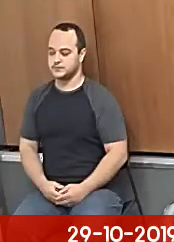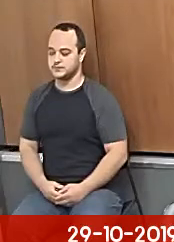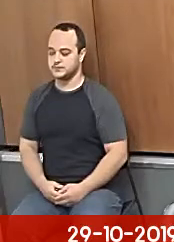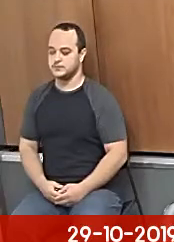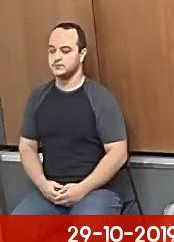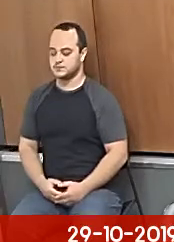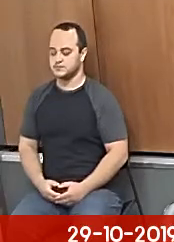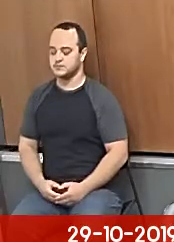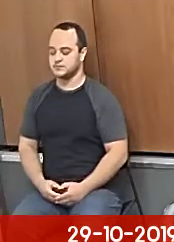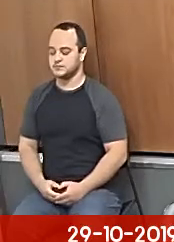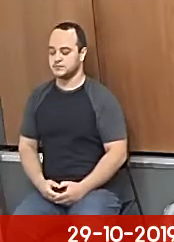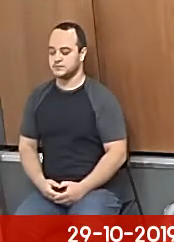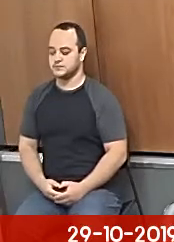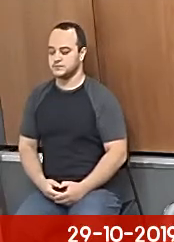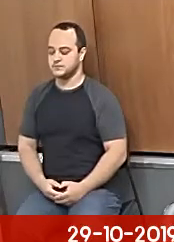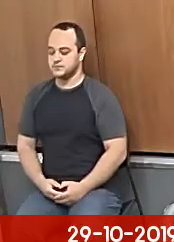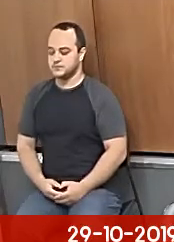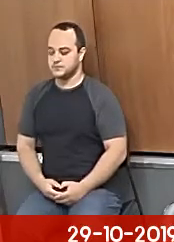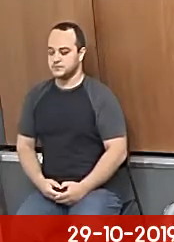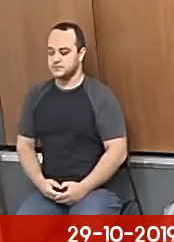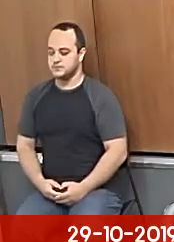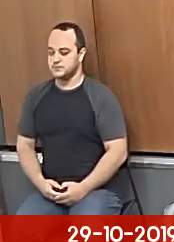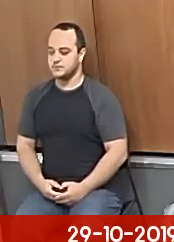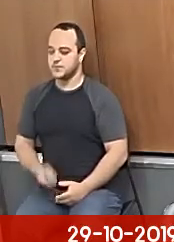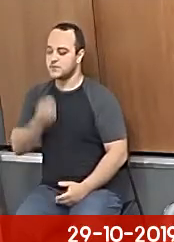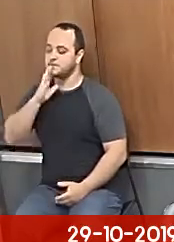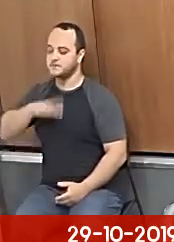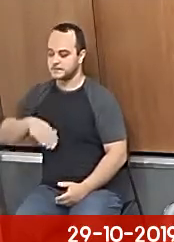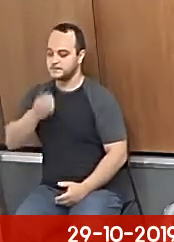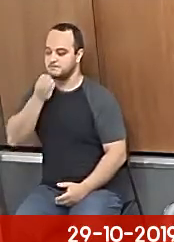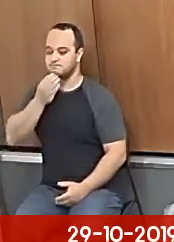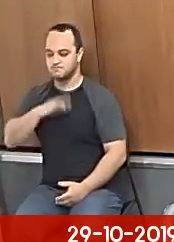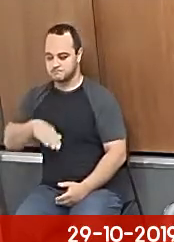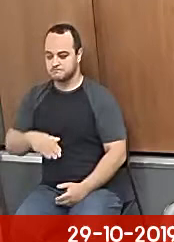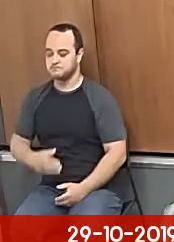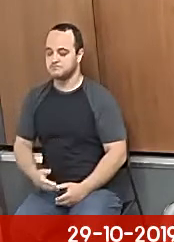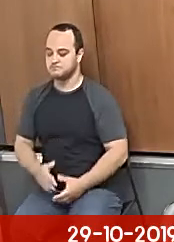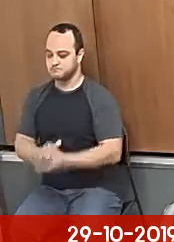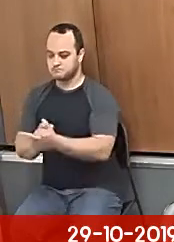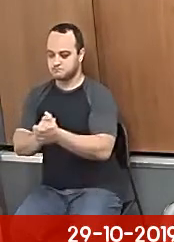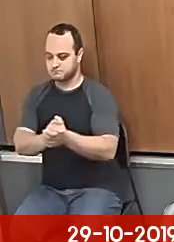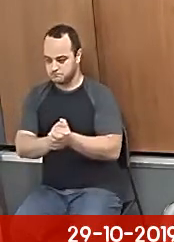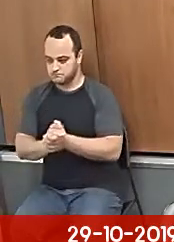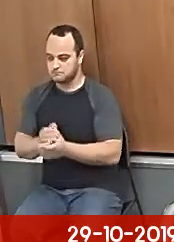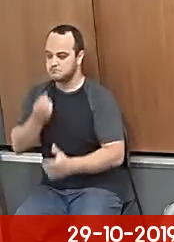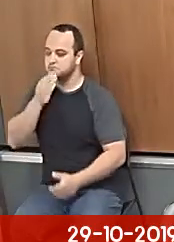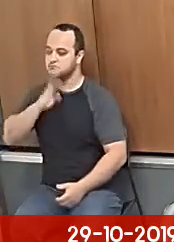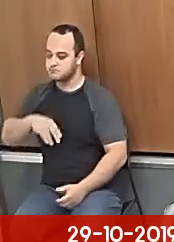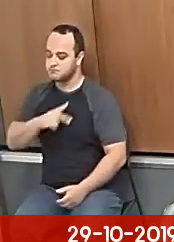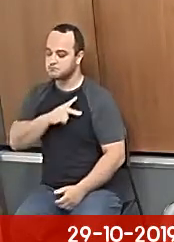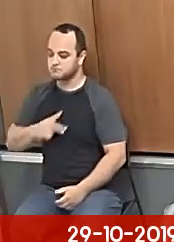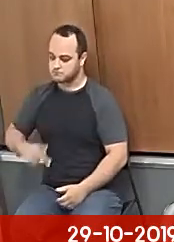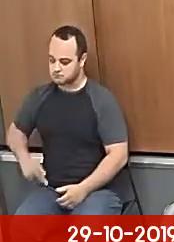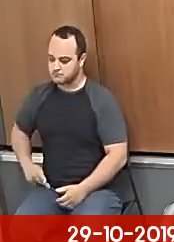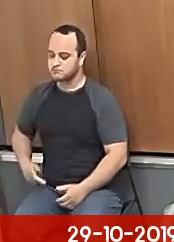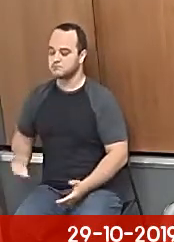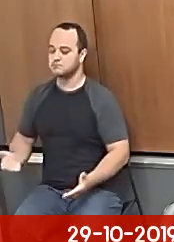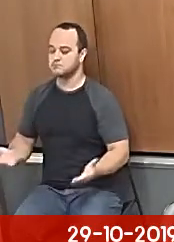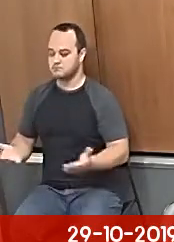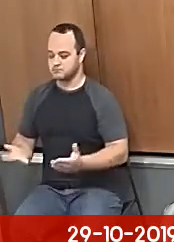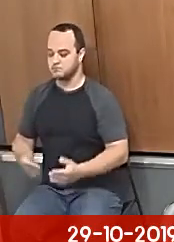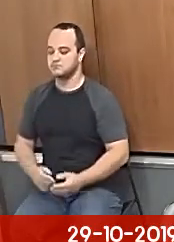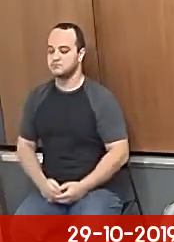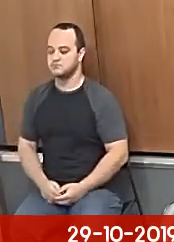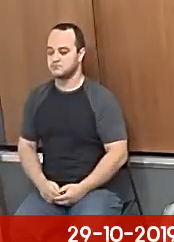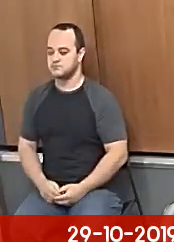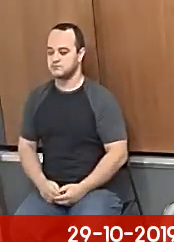Maninho, com a palavra. Boa tarde, gente. Boa tarde a todos. Boa tarde, presidente Duarte Peixi,